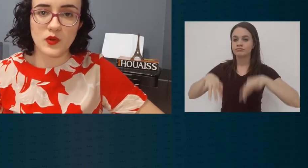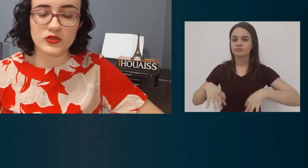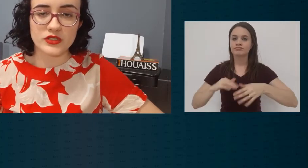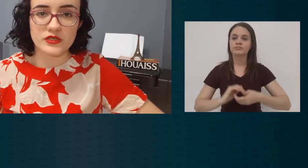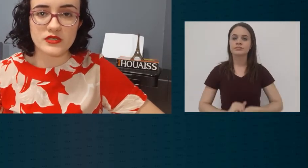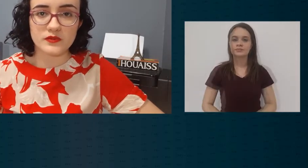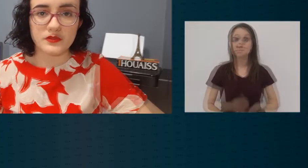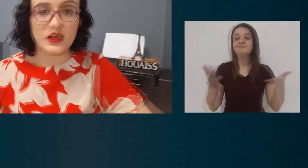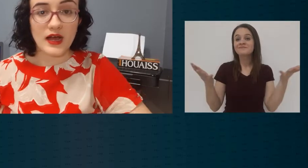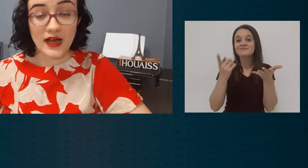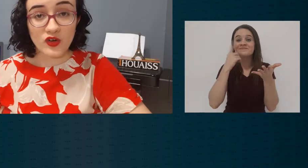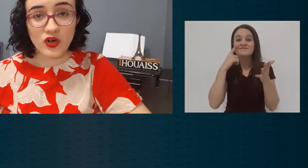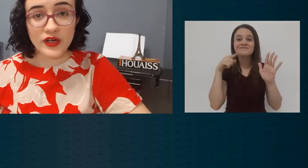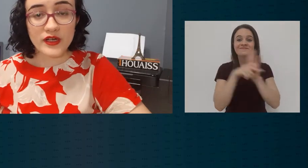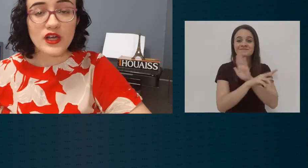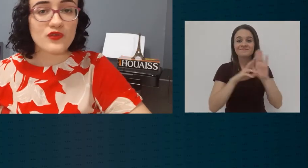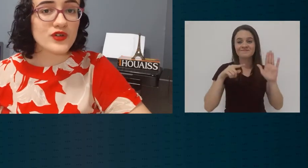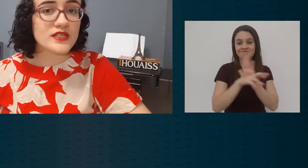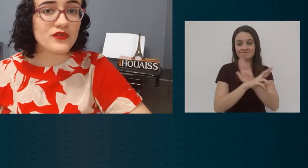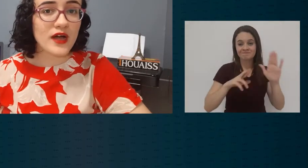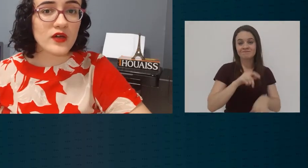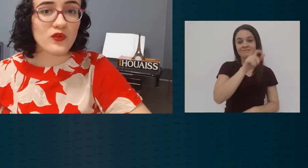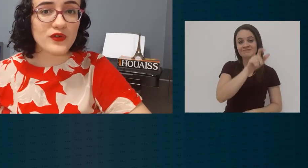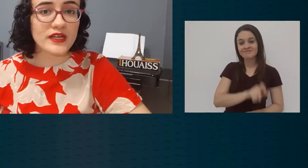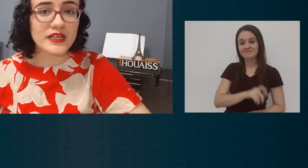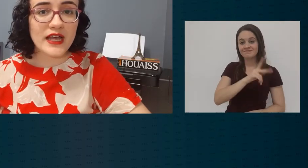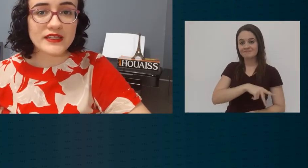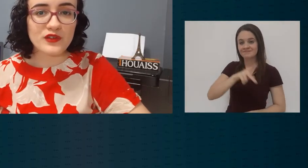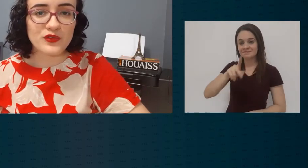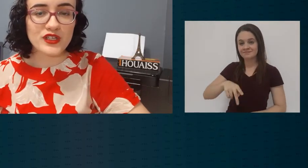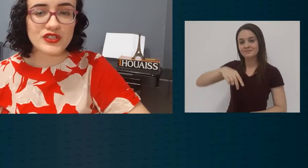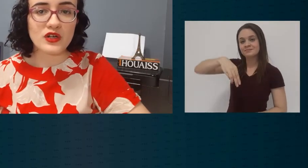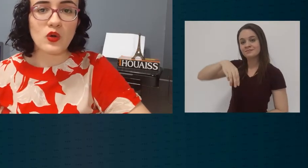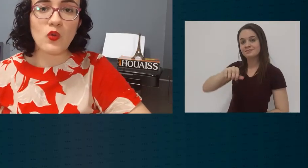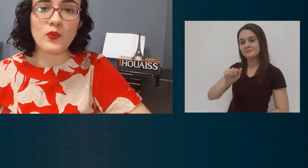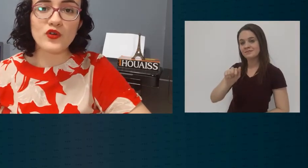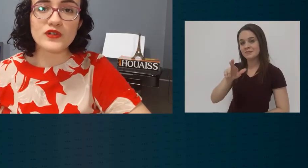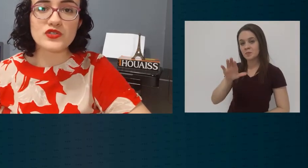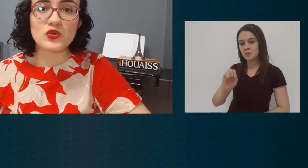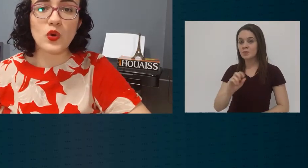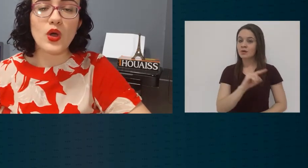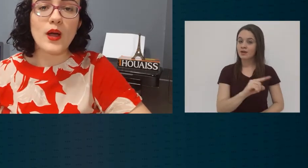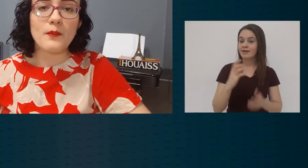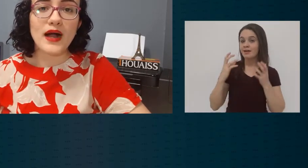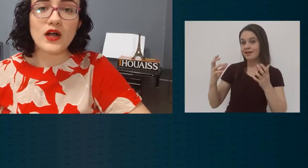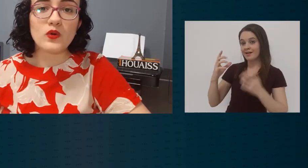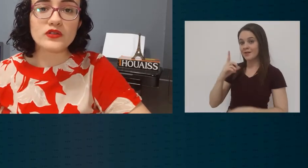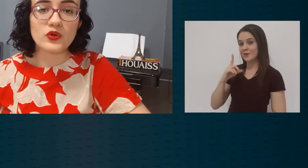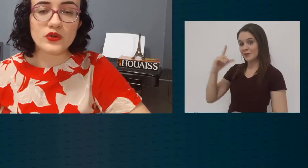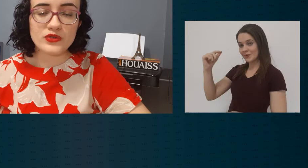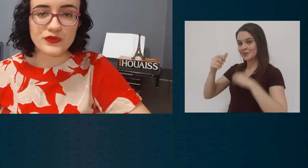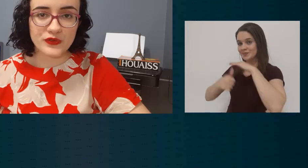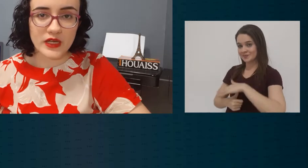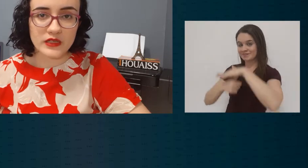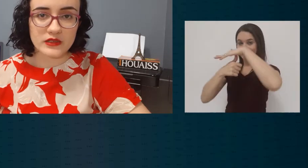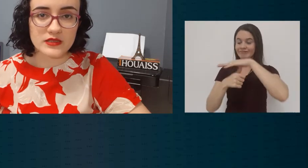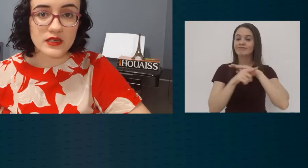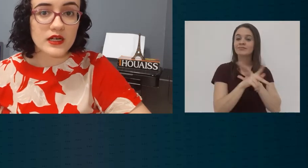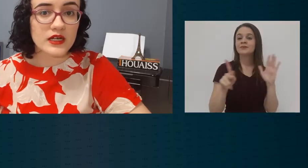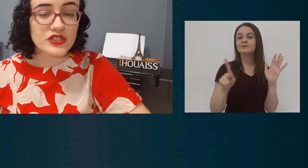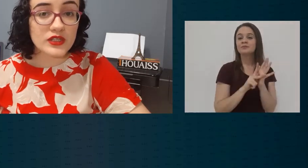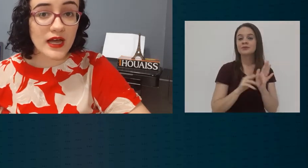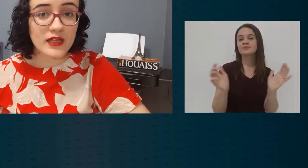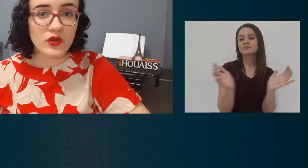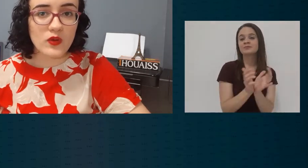suas respostas. Agora, você vai conferir a entrevista com o professor Marco Antônio de